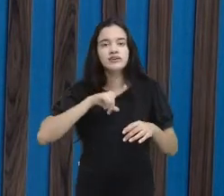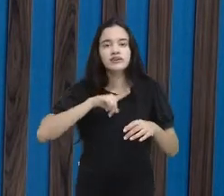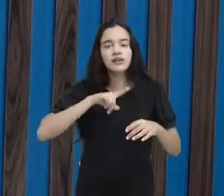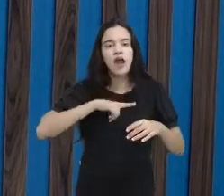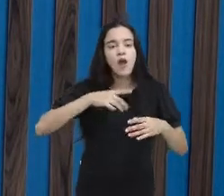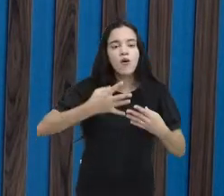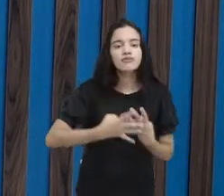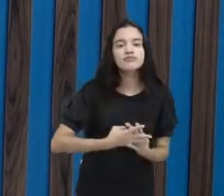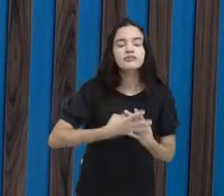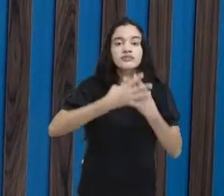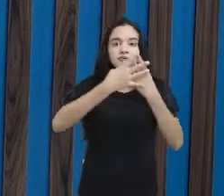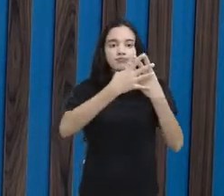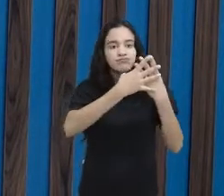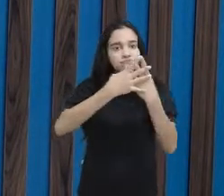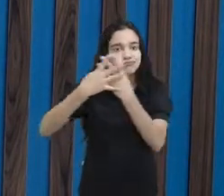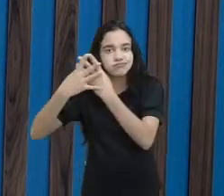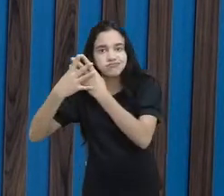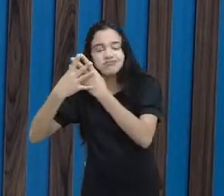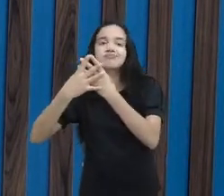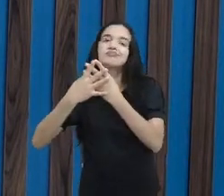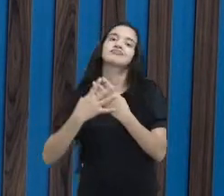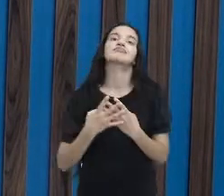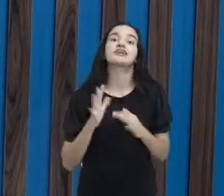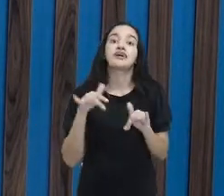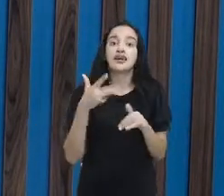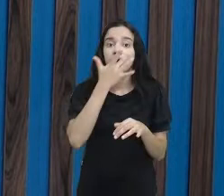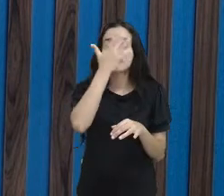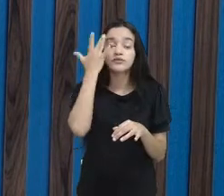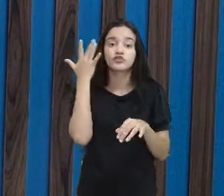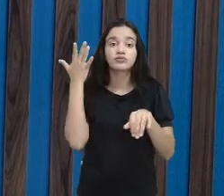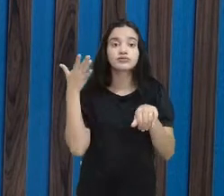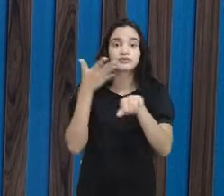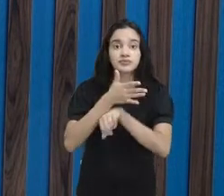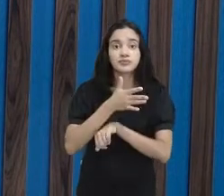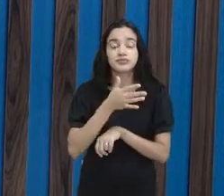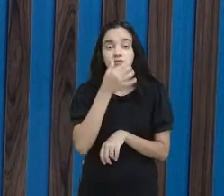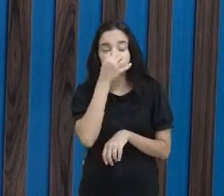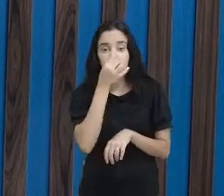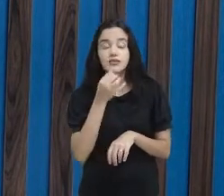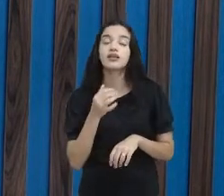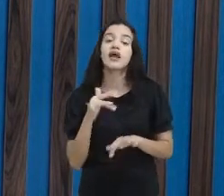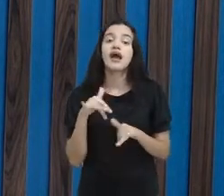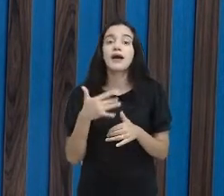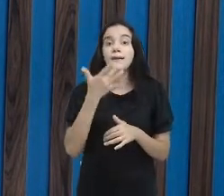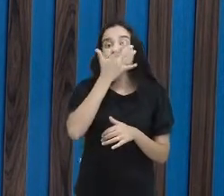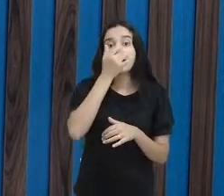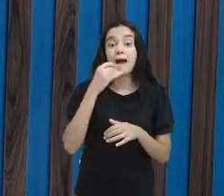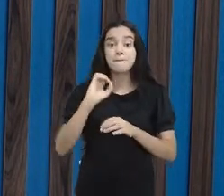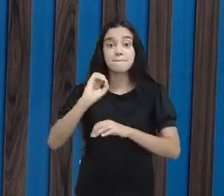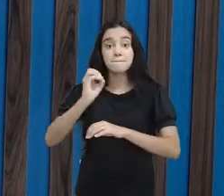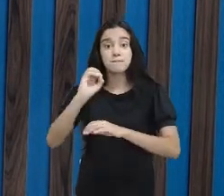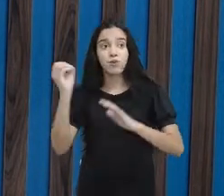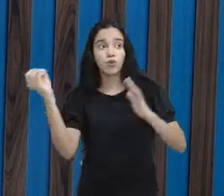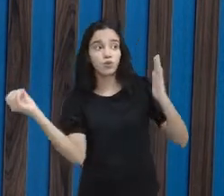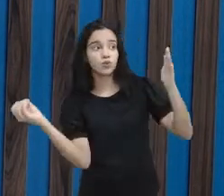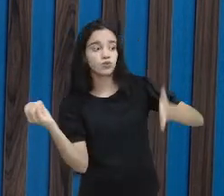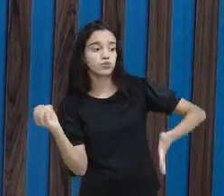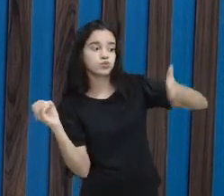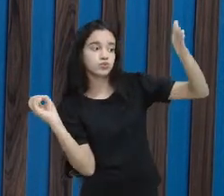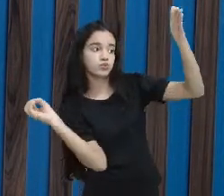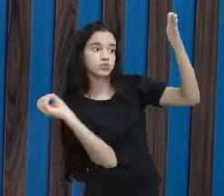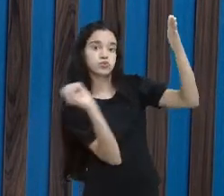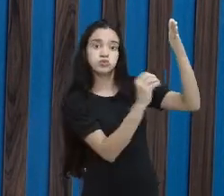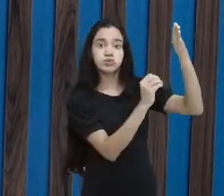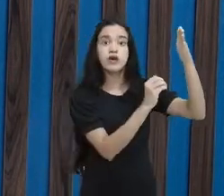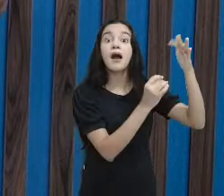é onde as pessoas entram e saem e tudo mais. Então, essa bola ela precisa bater na parede, até porque vamos lembrar que é esporte de